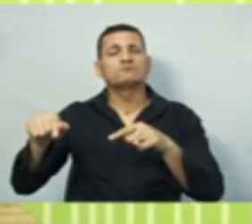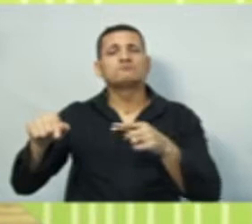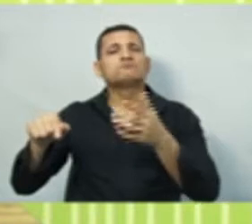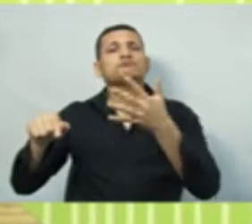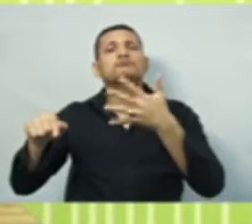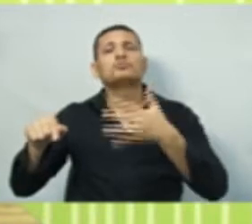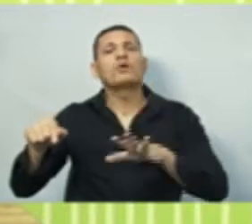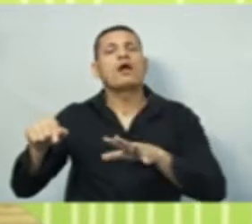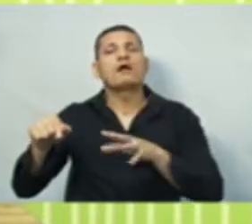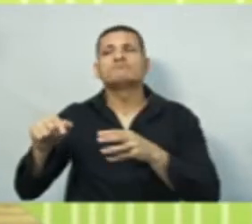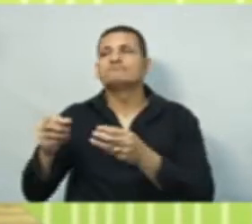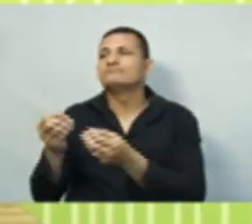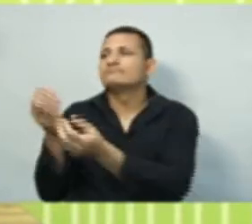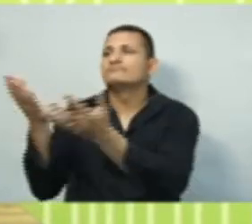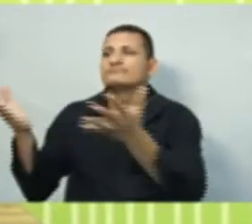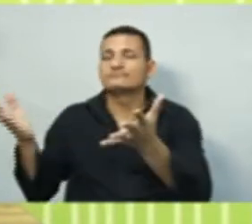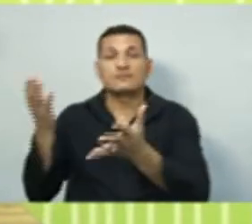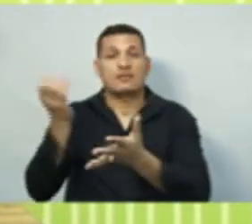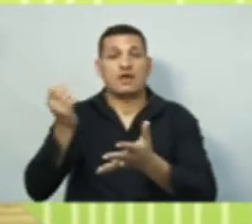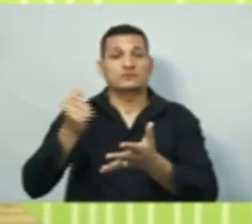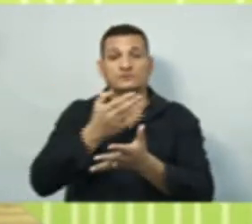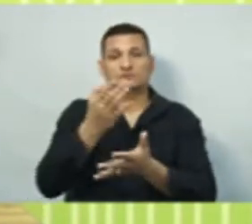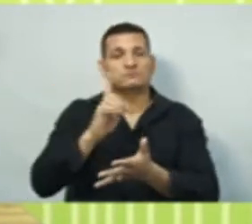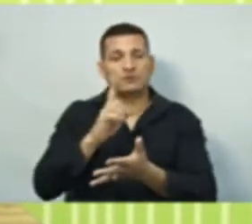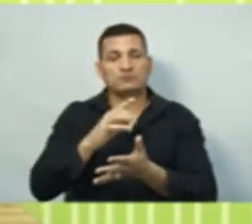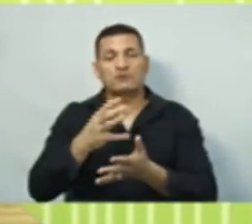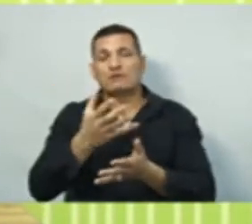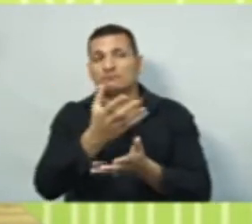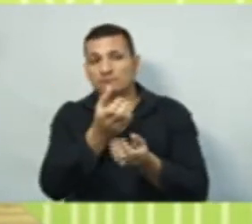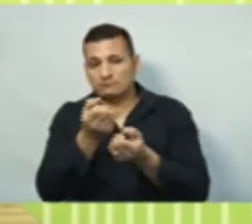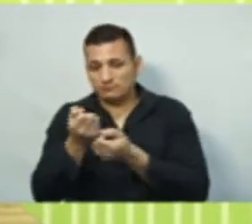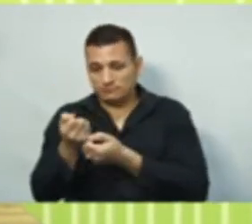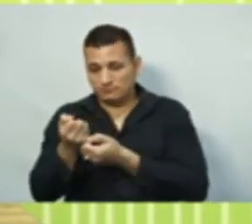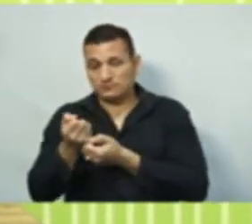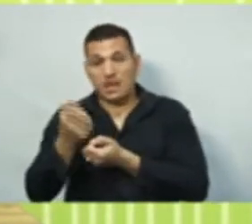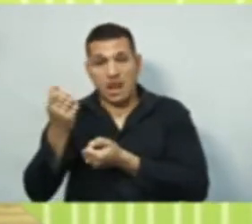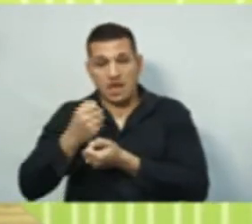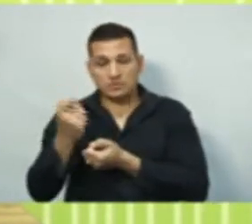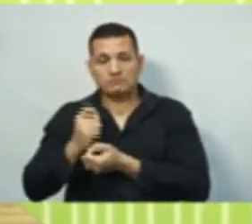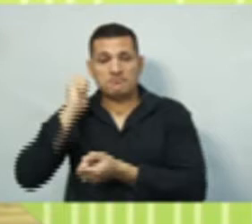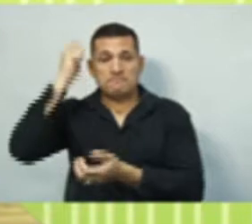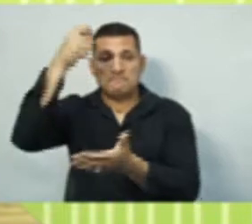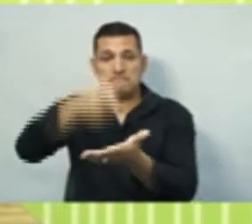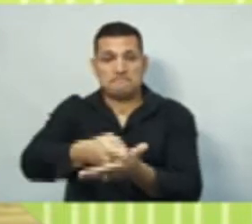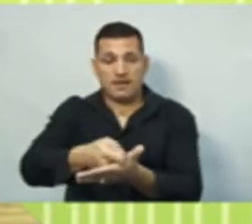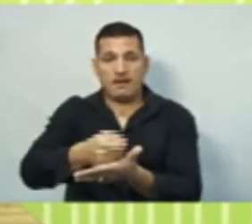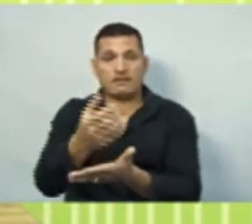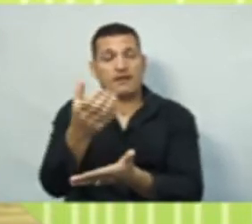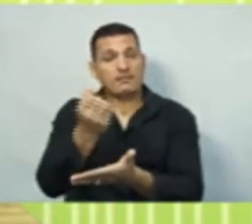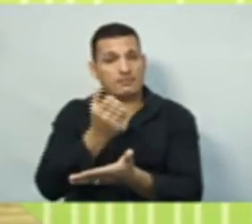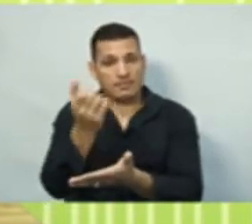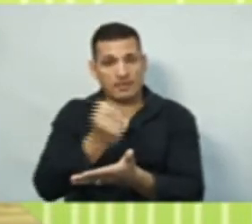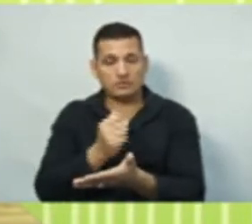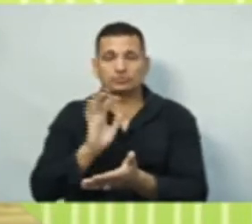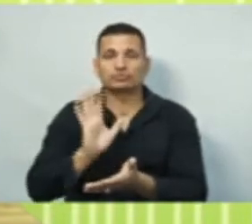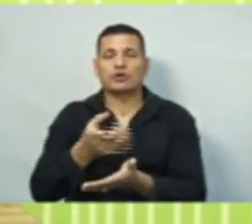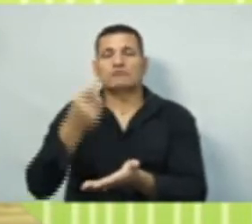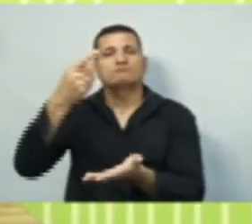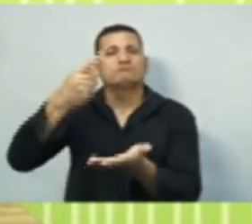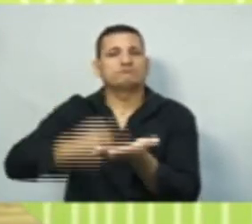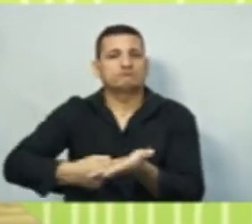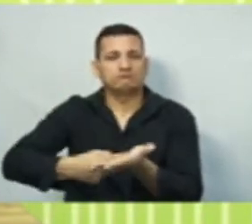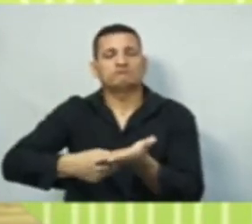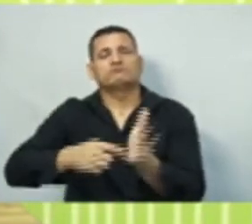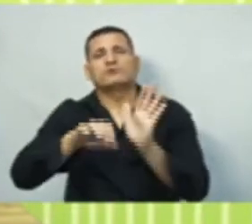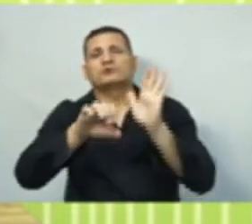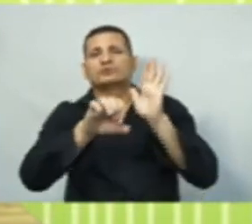de vocês. Ela recebe esse leite, paga para vocês o valor do leite, é um valor acordado no